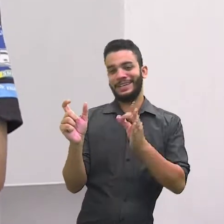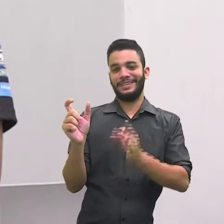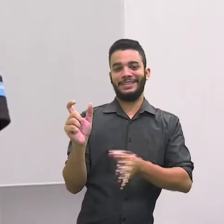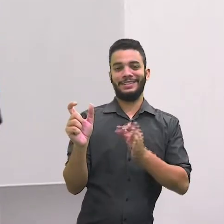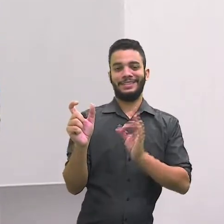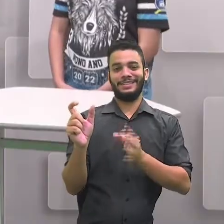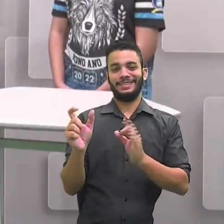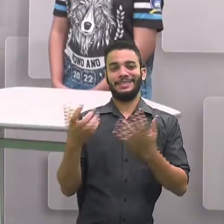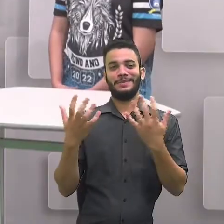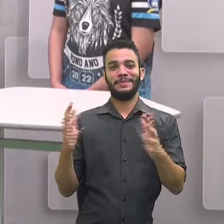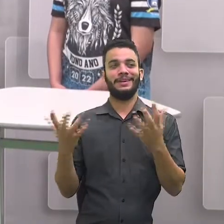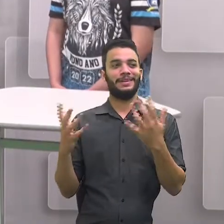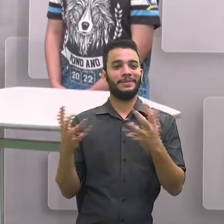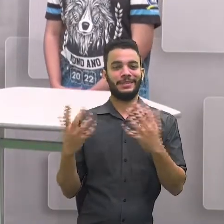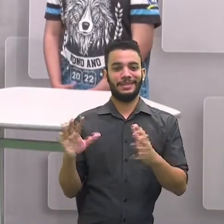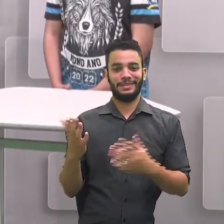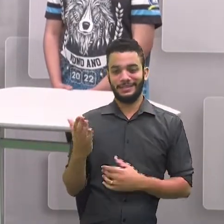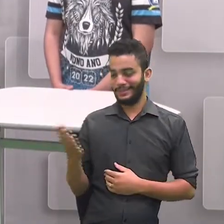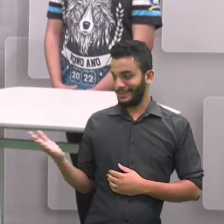exata.